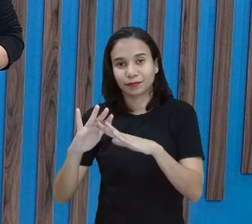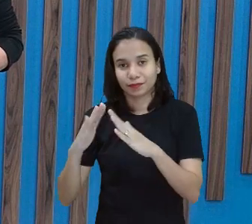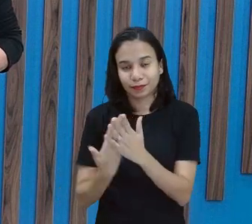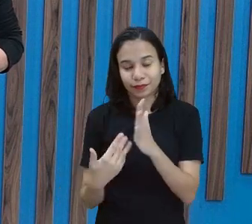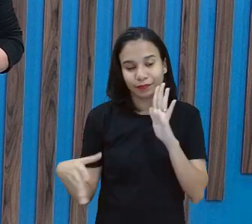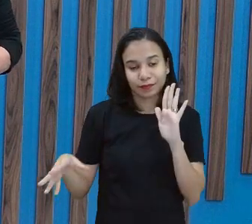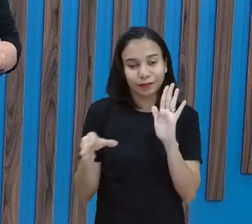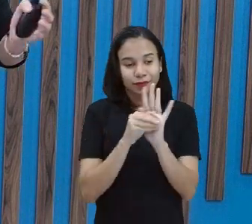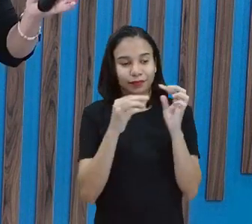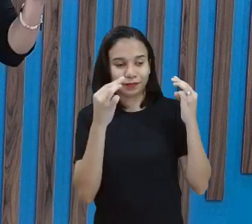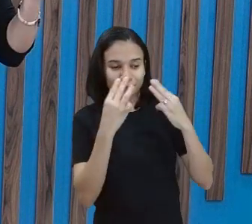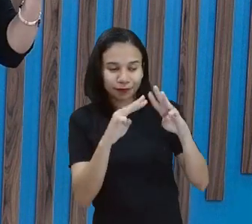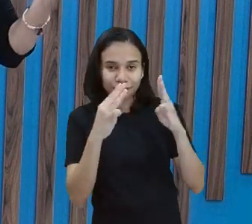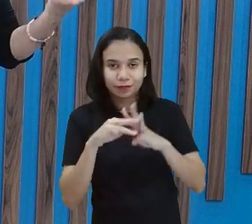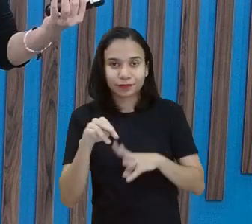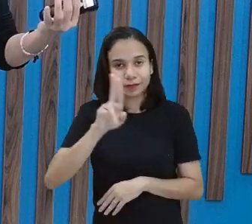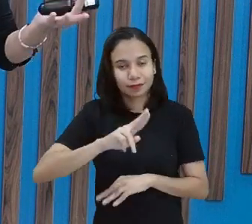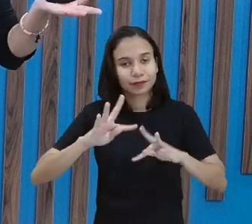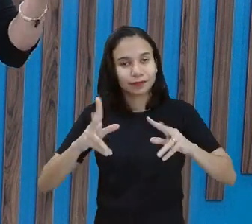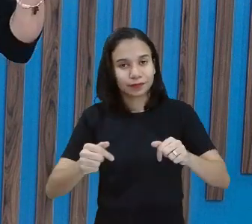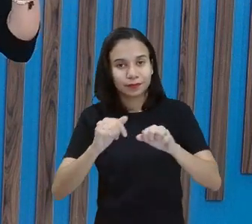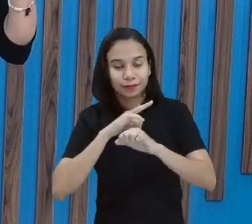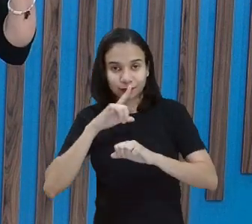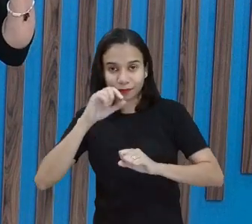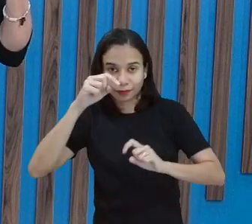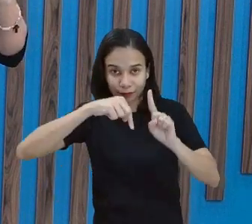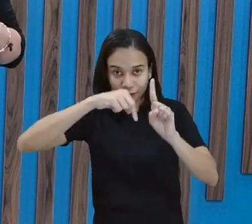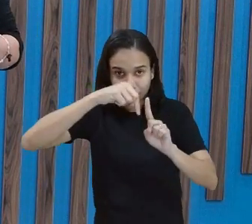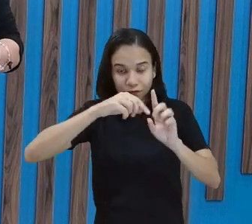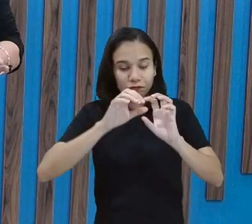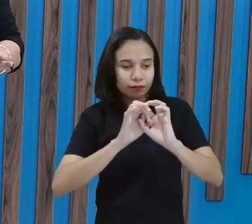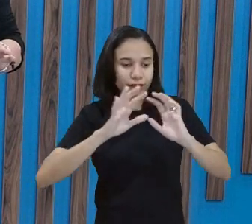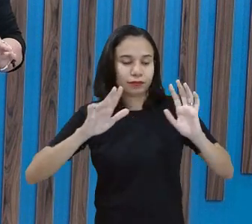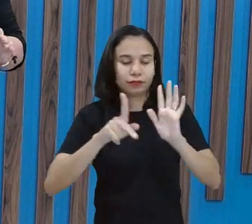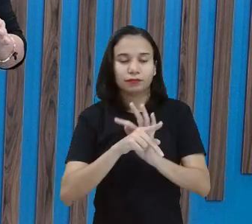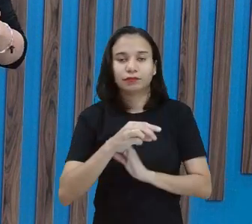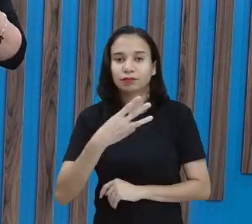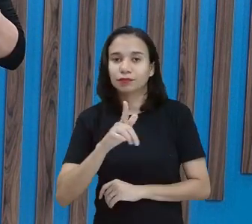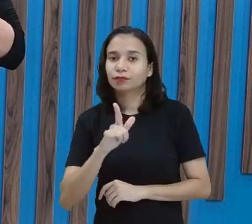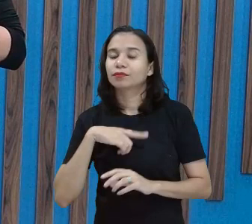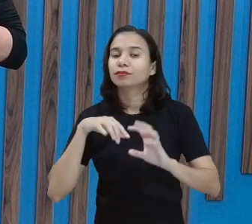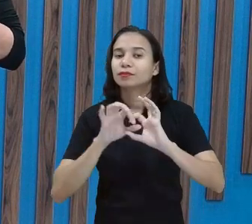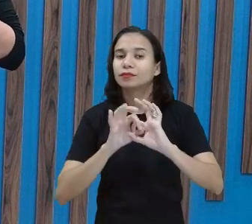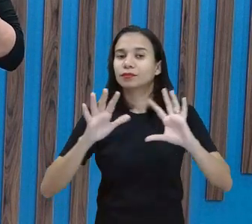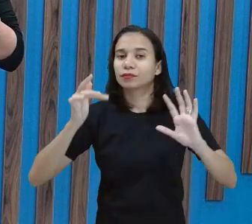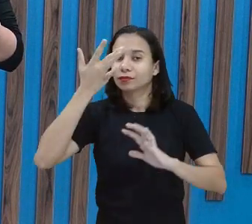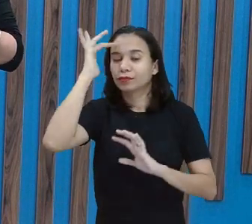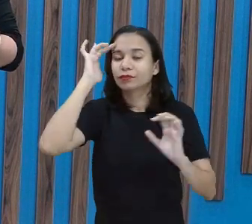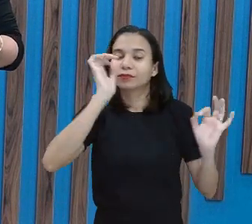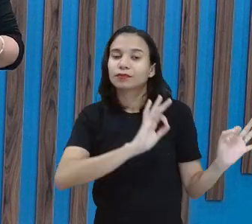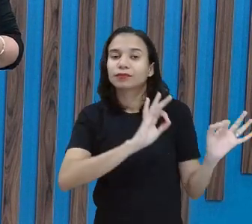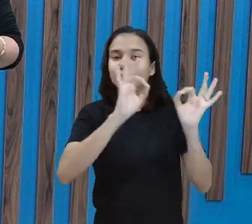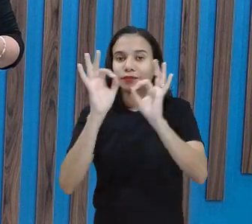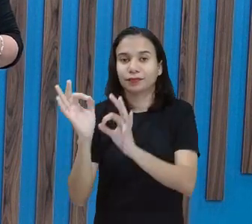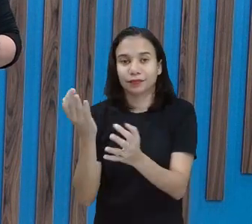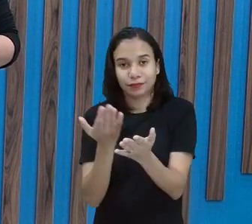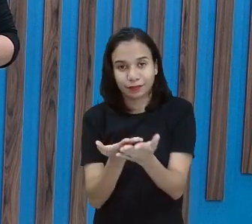colocar, vai entrar, todos os dados móveis estarão liberados para você. Você poderá assistir às